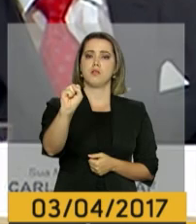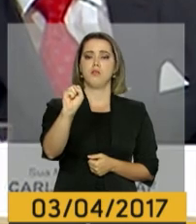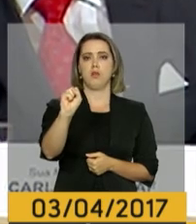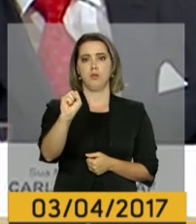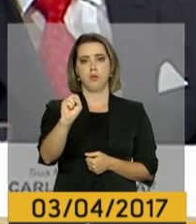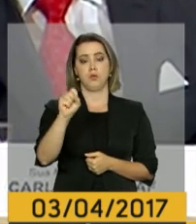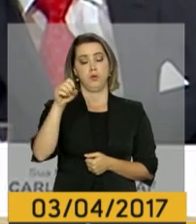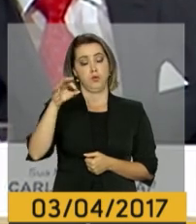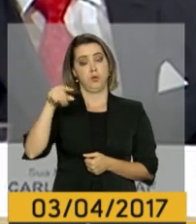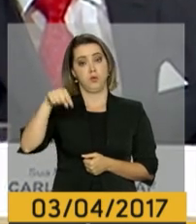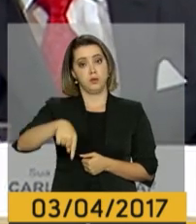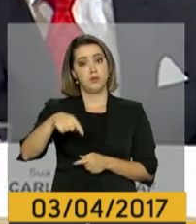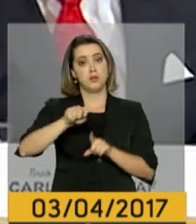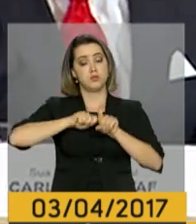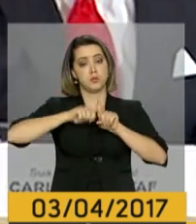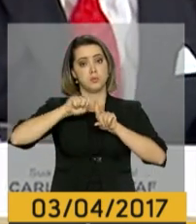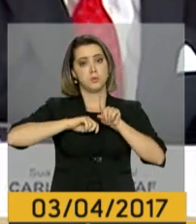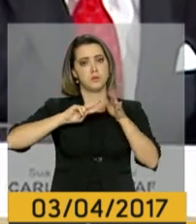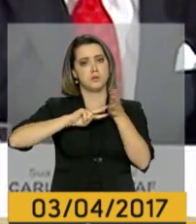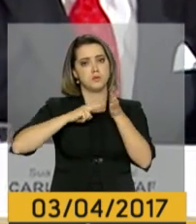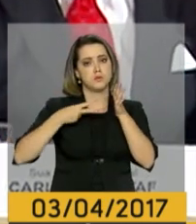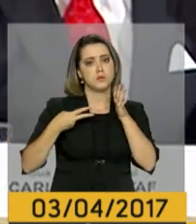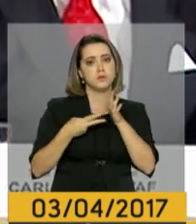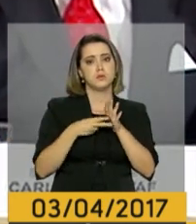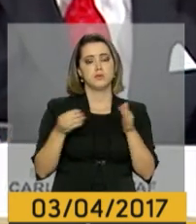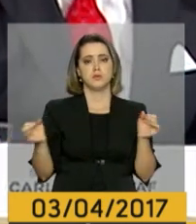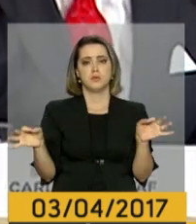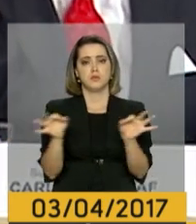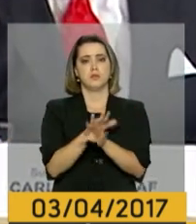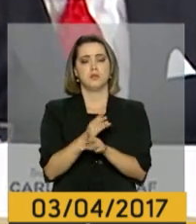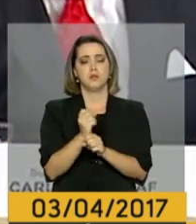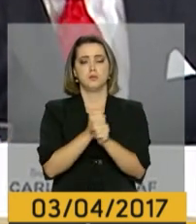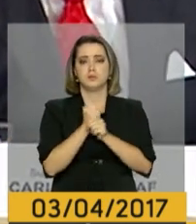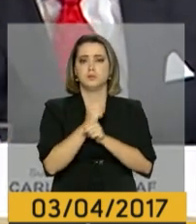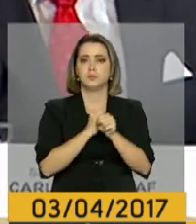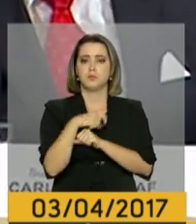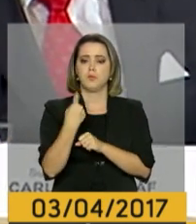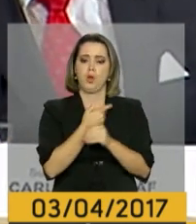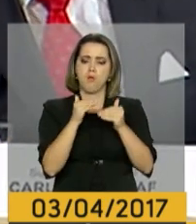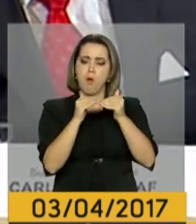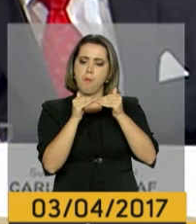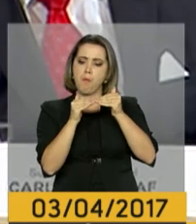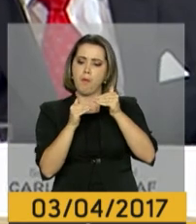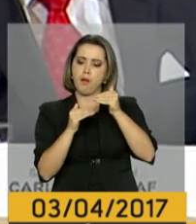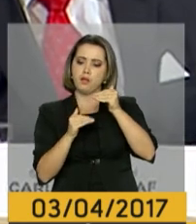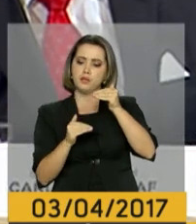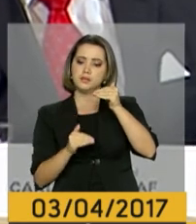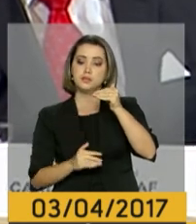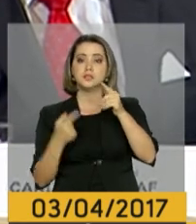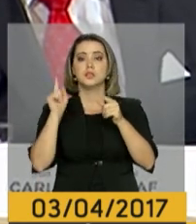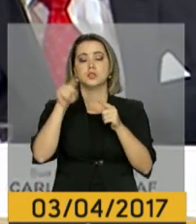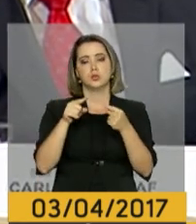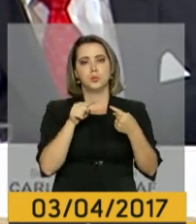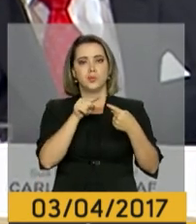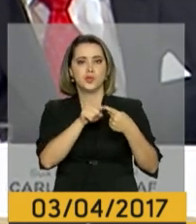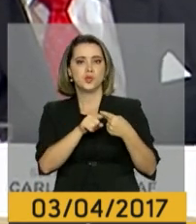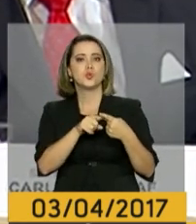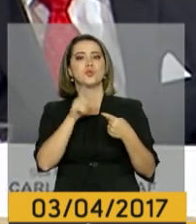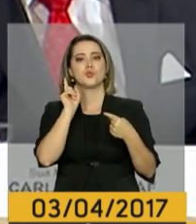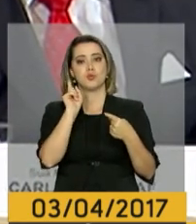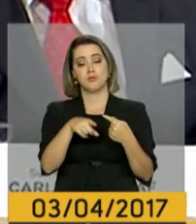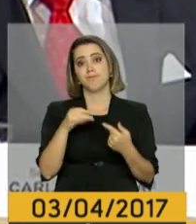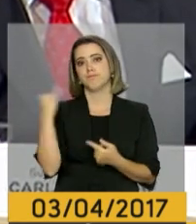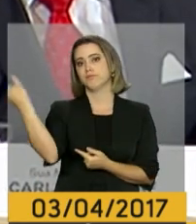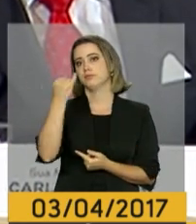a significar, portanto, que até o final do ano estaremos muito abaixo do centro da meta, o que é